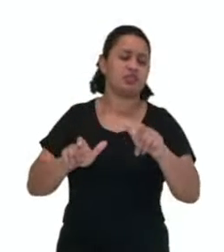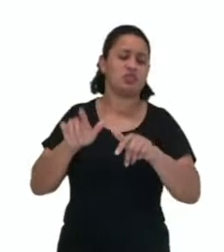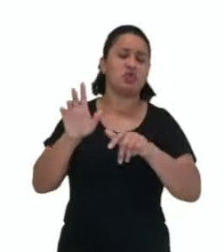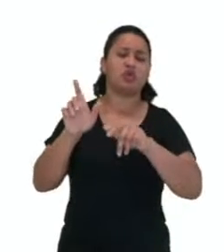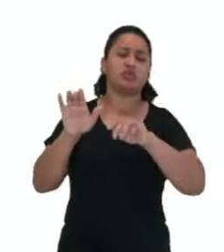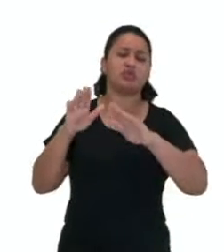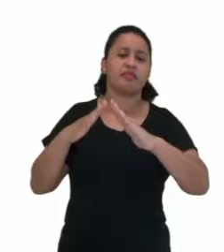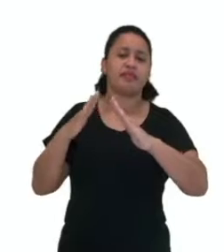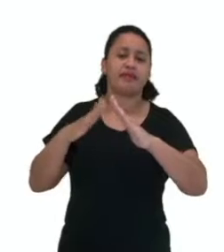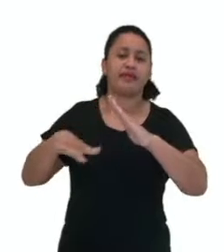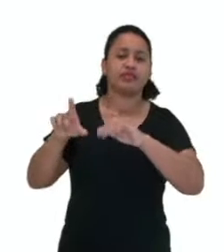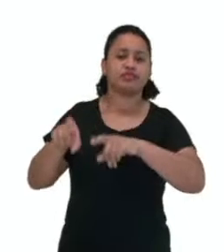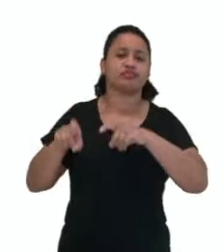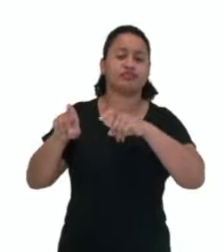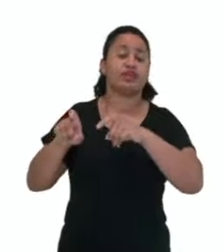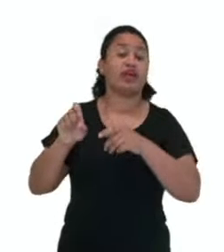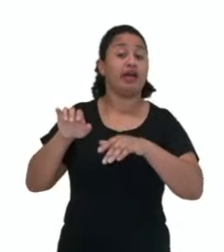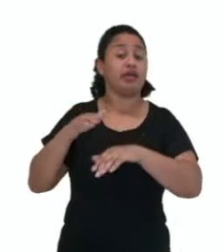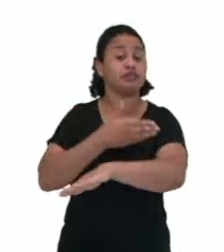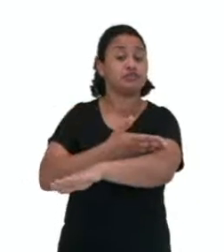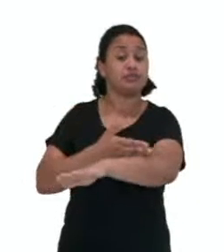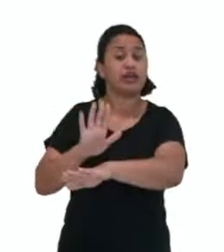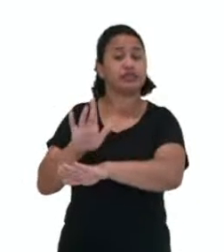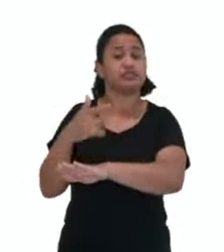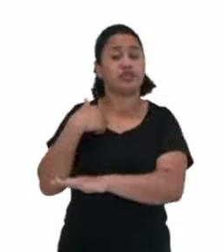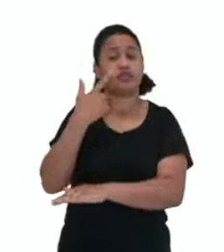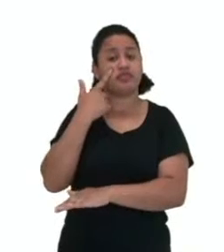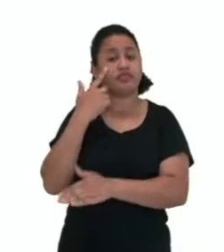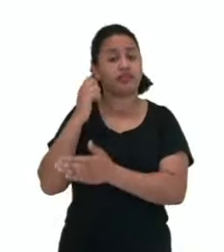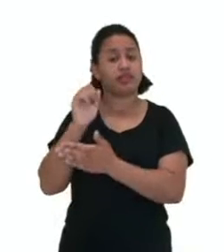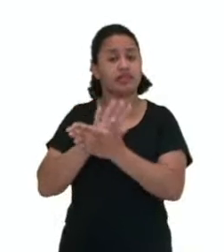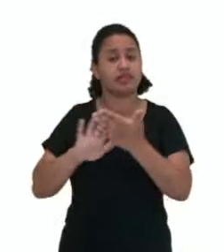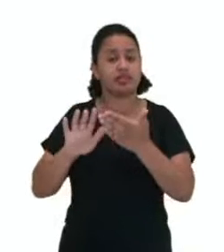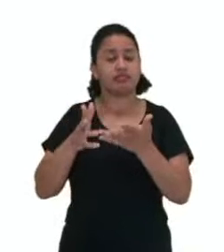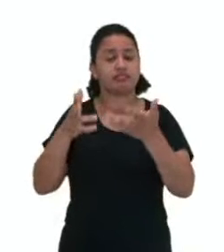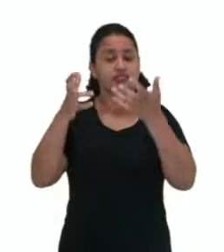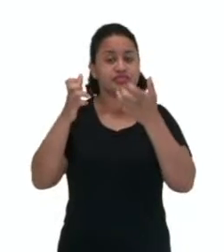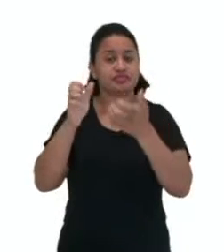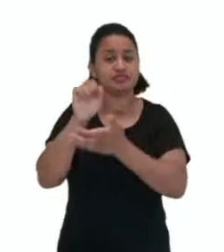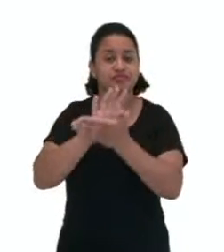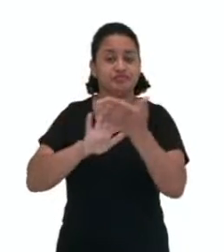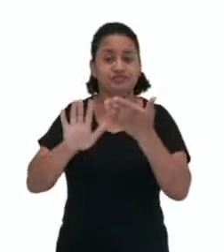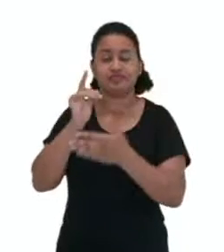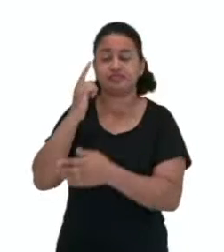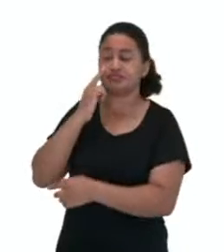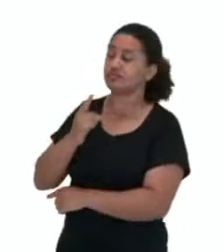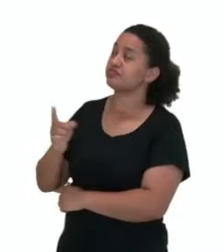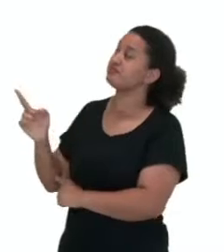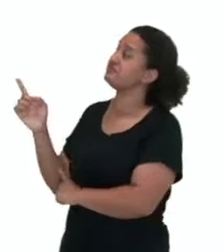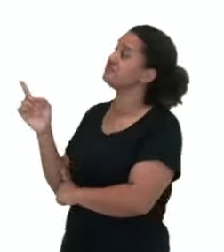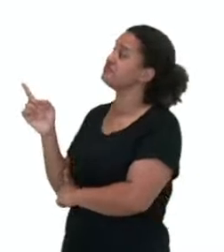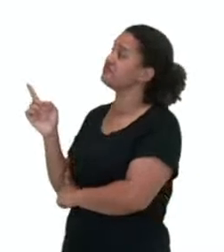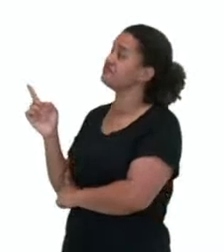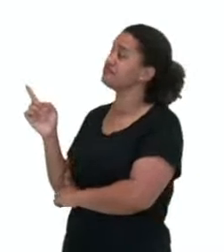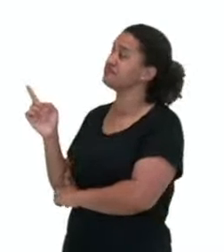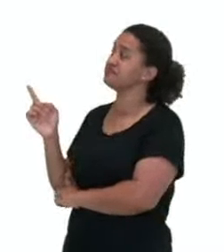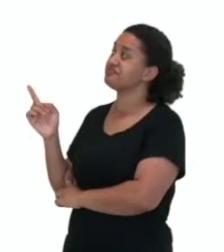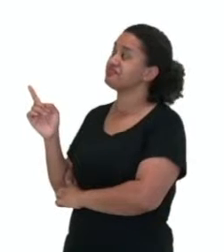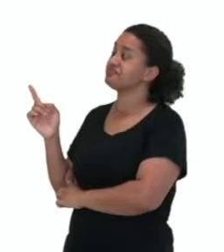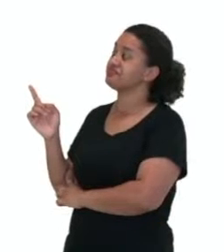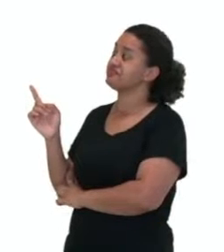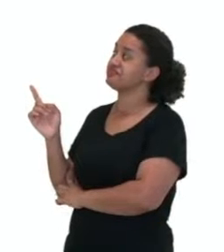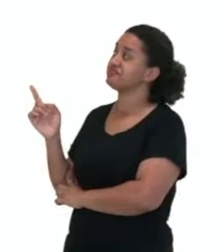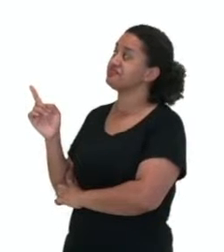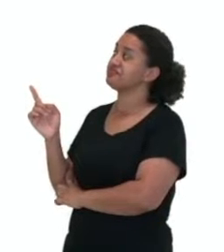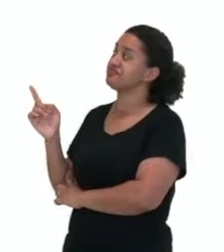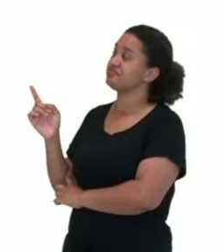a ver essa imagem aqui, que são exatamente uma colheitadeira onde está sendo feita a colheita de